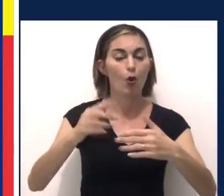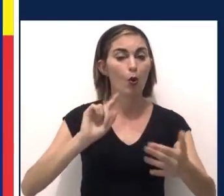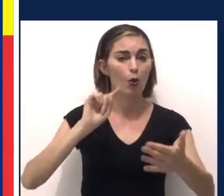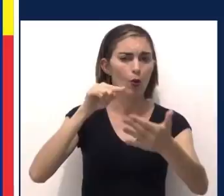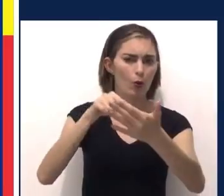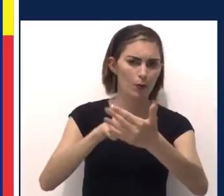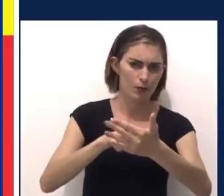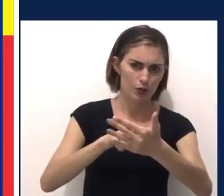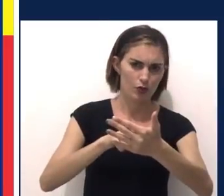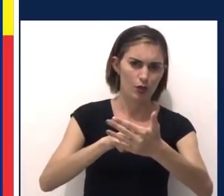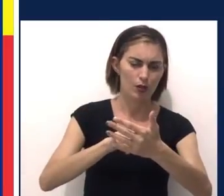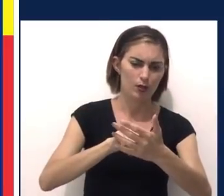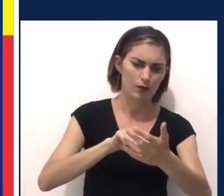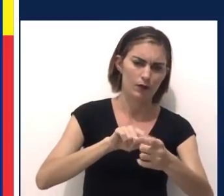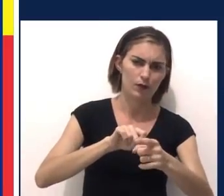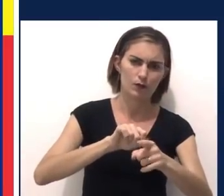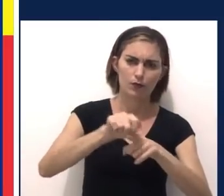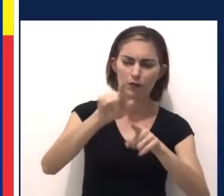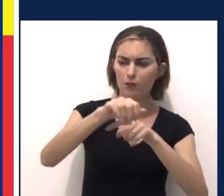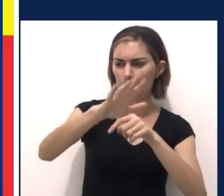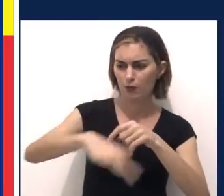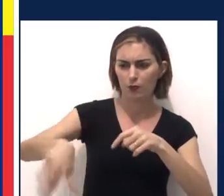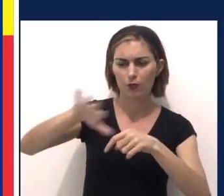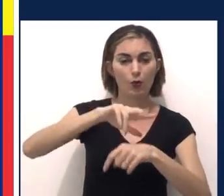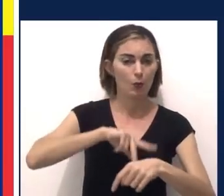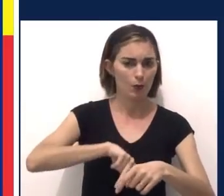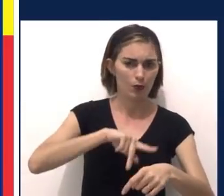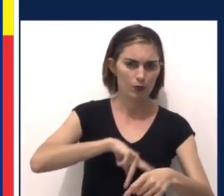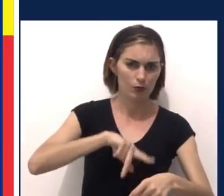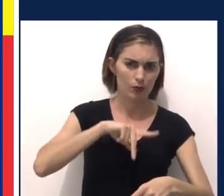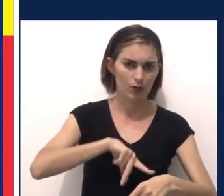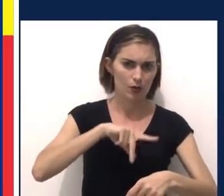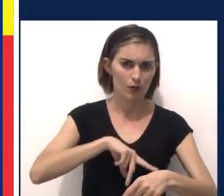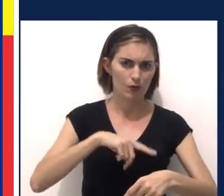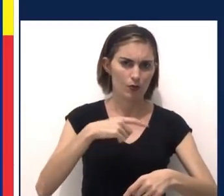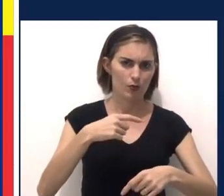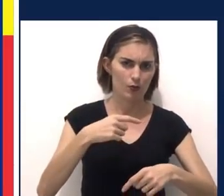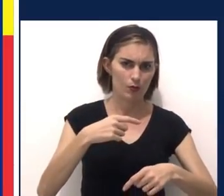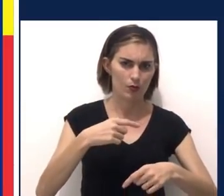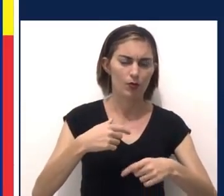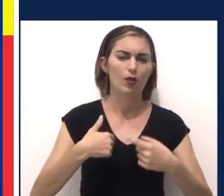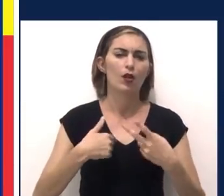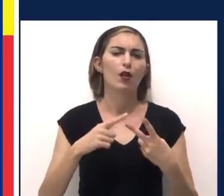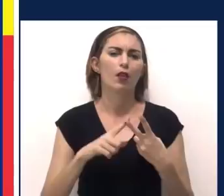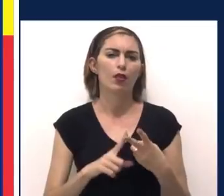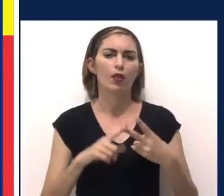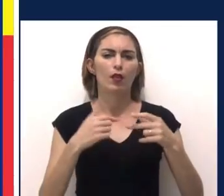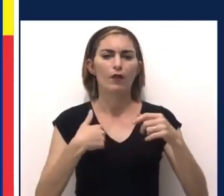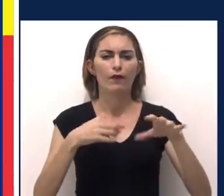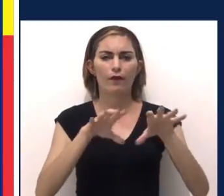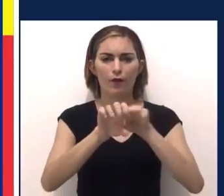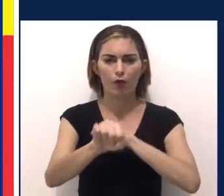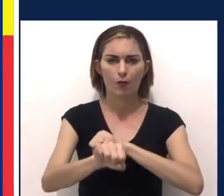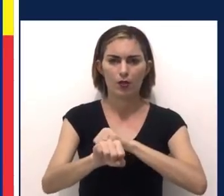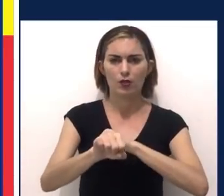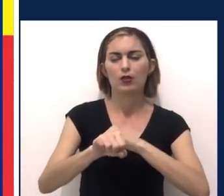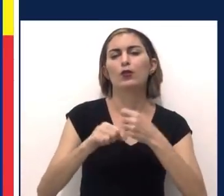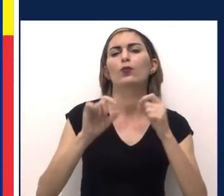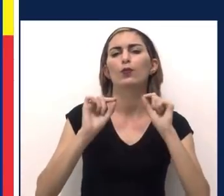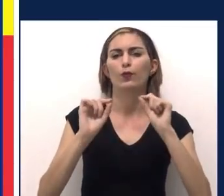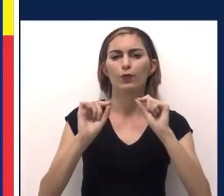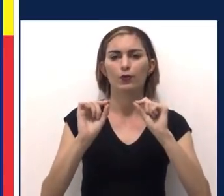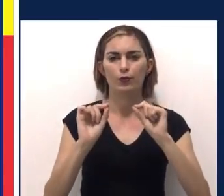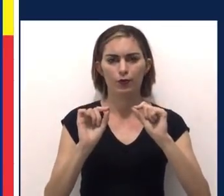com o objetivo de expulsar os muçulmanos. Então, vocês vão ter Portugal, 1096, formação do